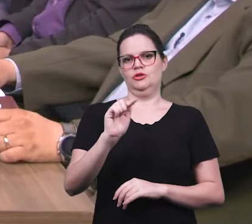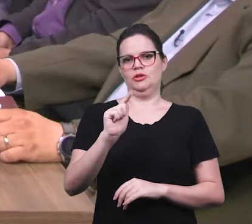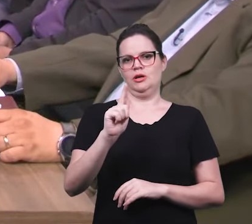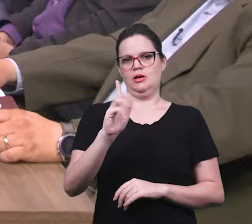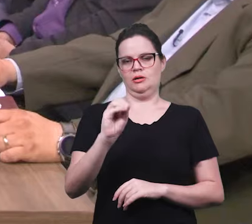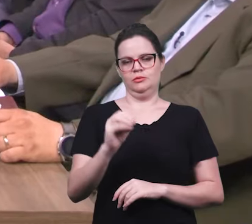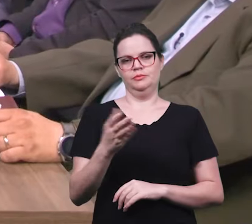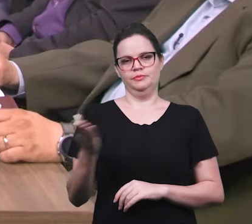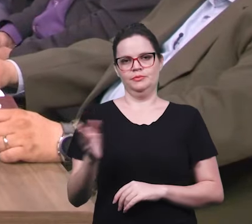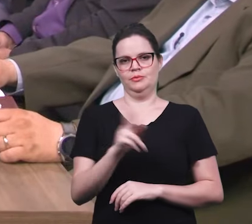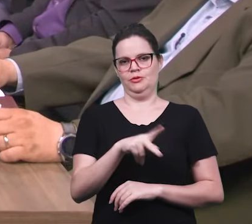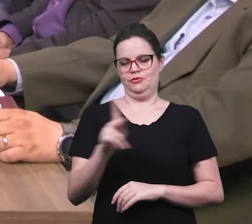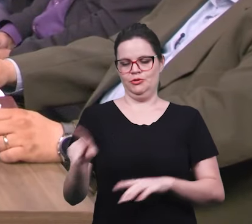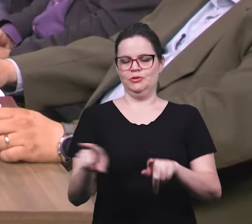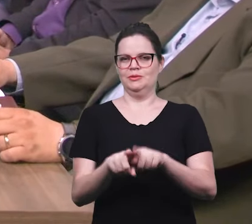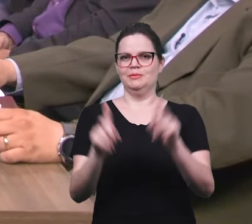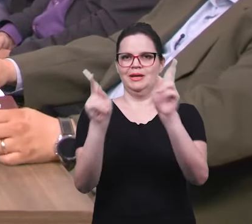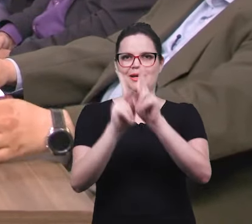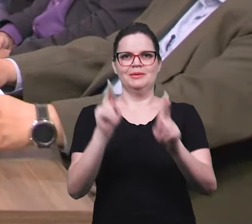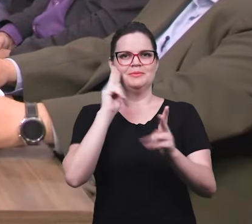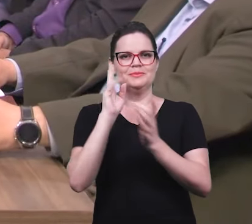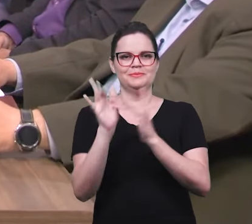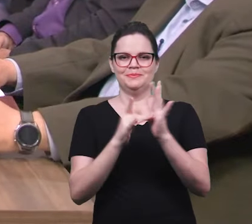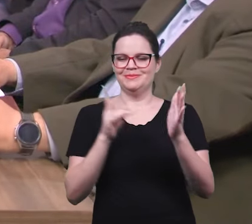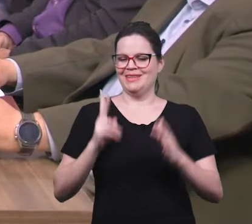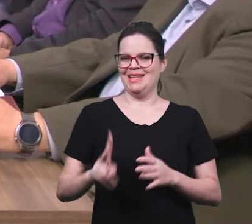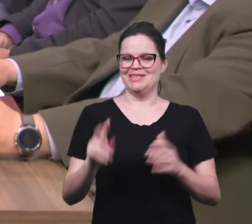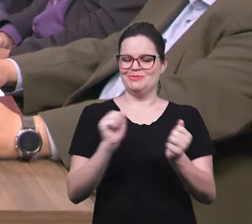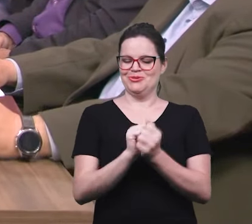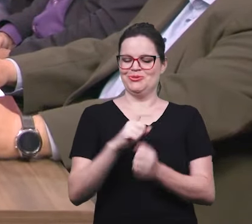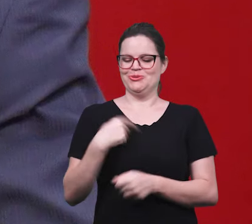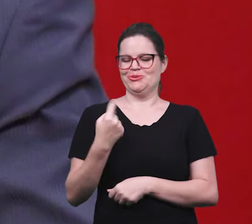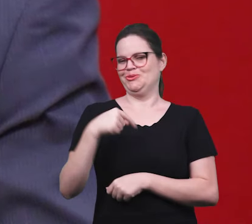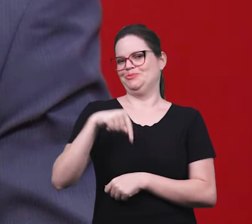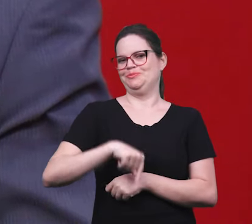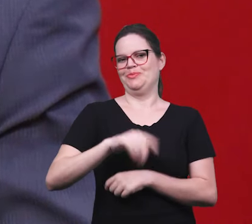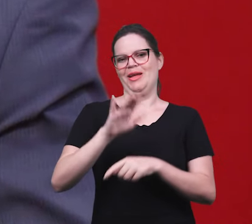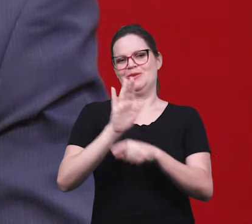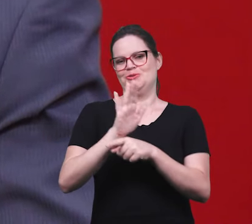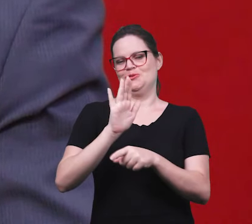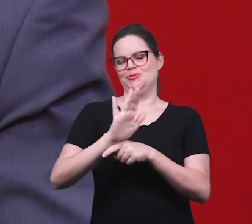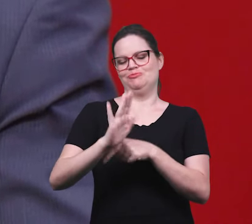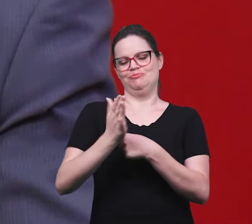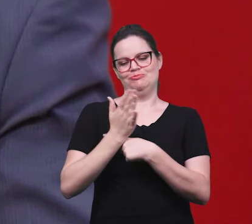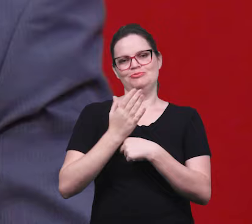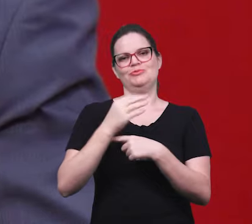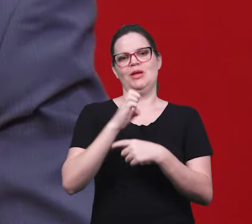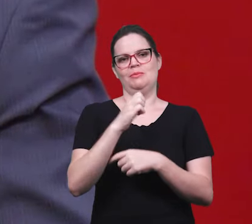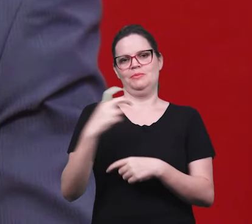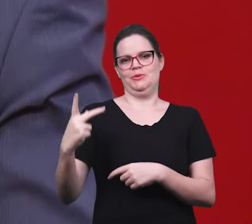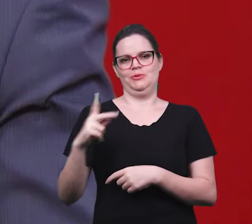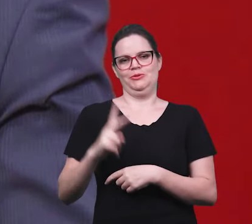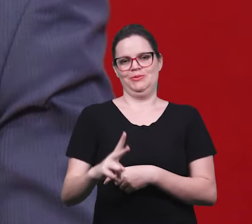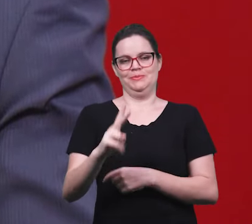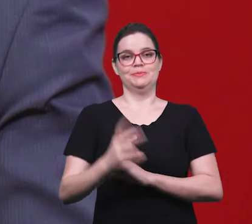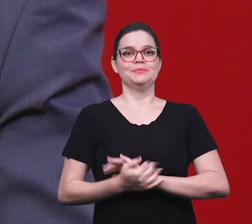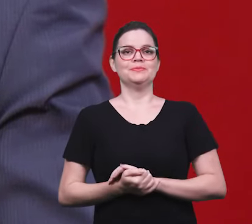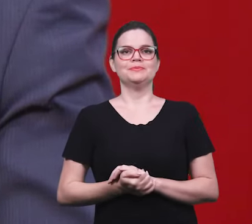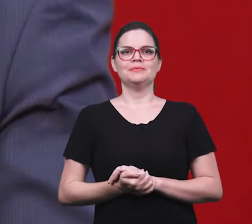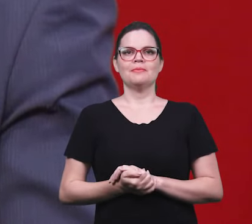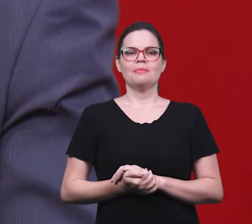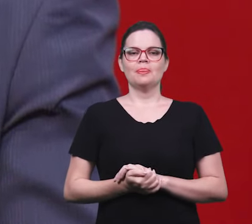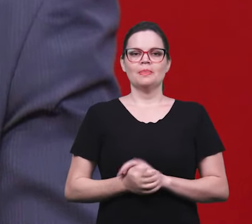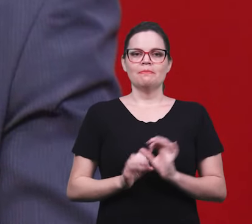Senhor, professor Tiago. Paz do Senhor. Que está sempre aqui conosco, nos ajudando na condução desses episódios. Muito